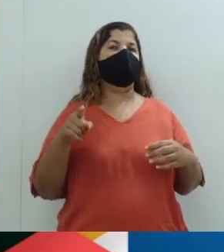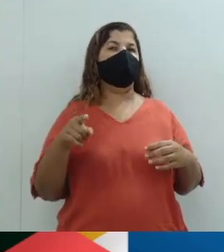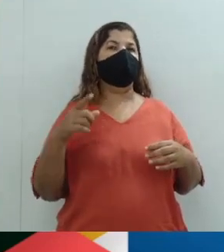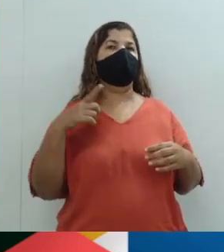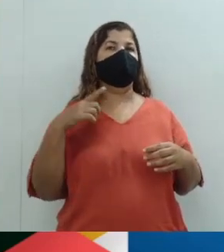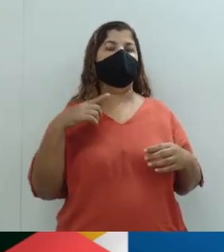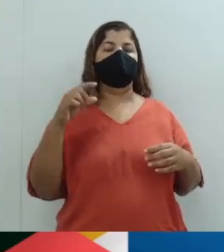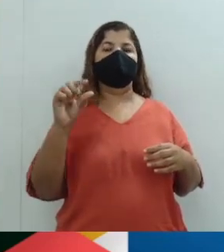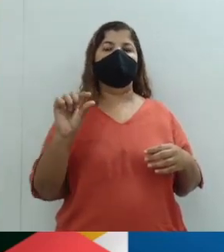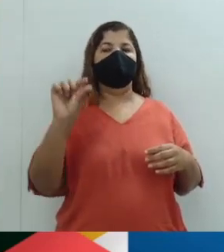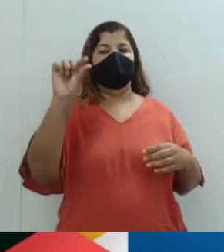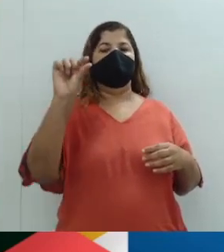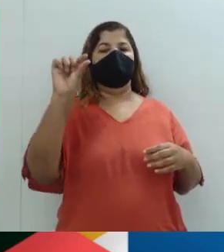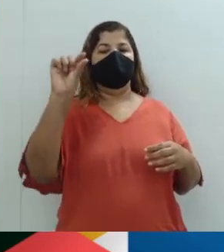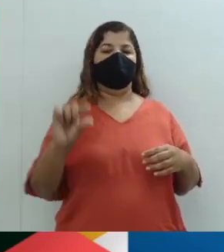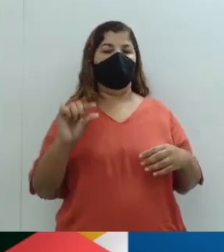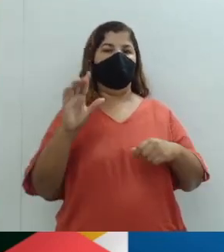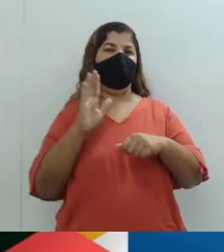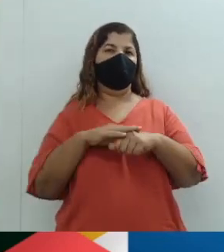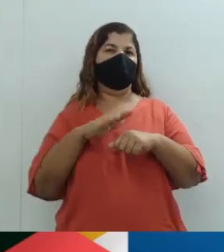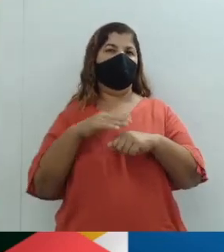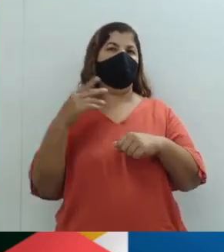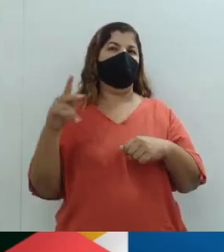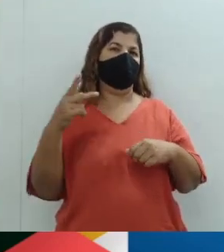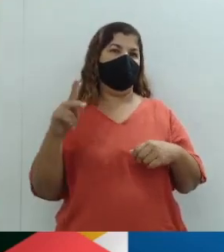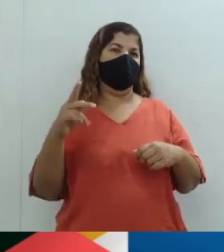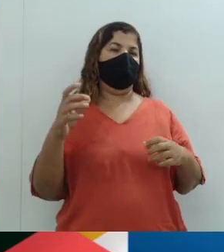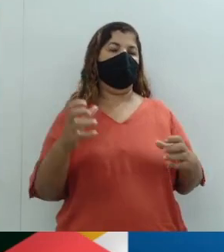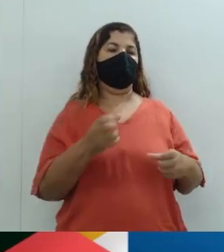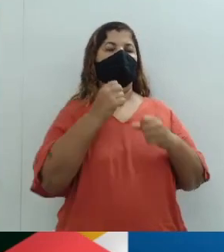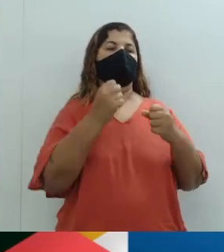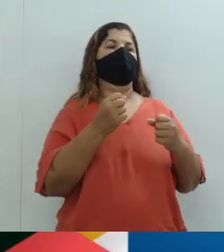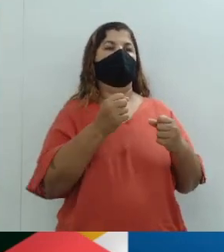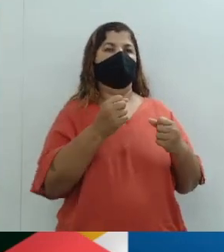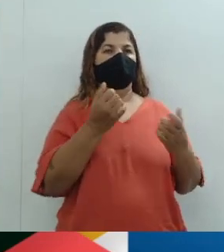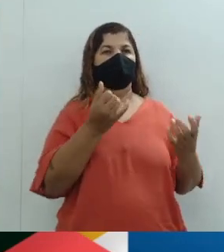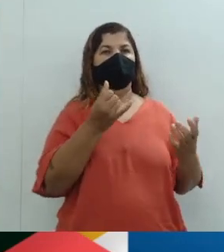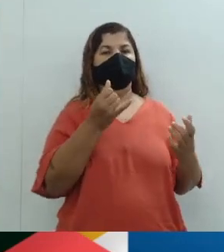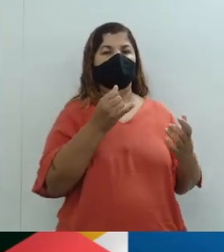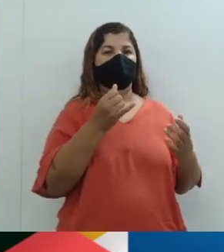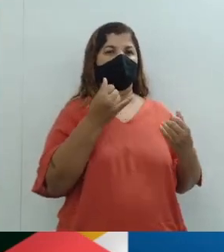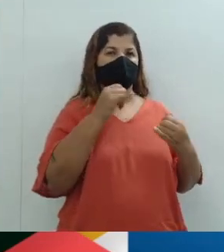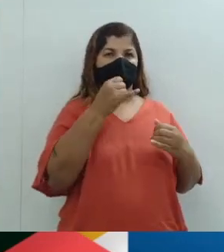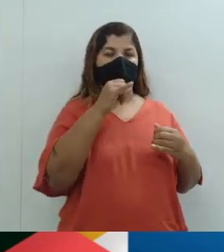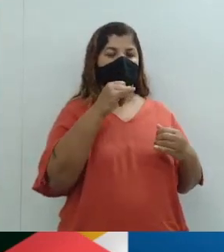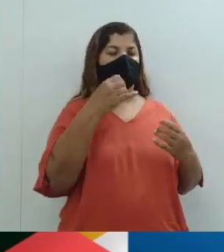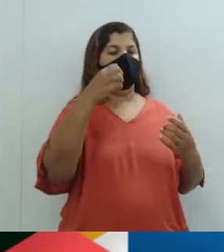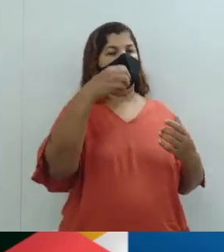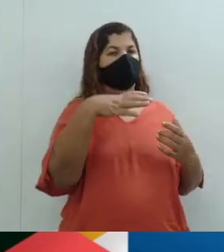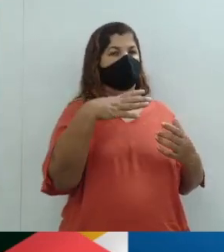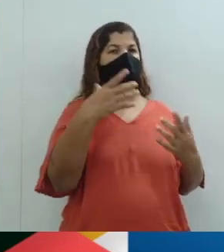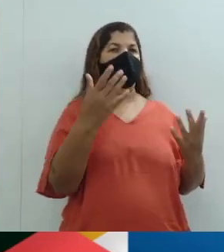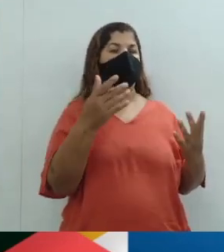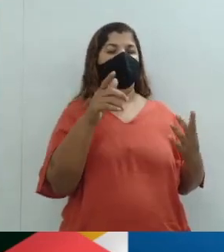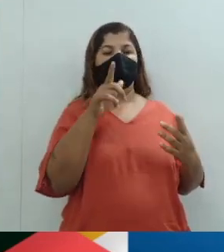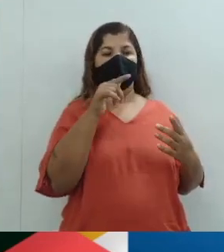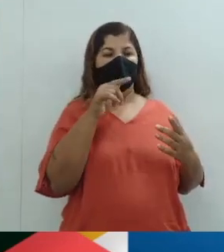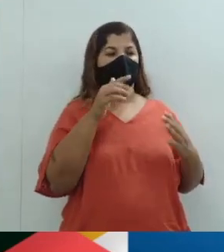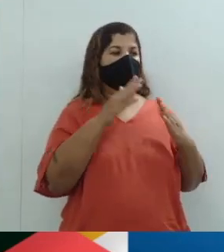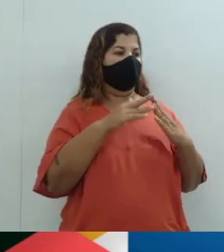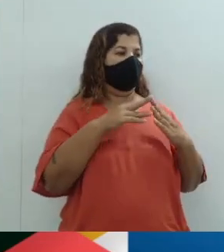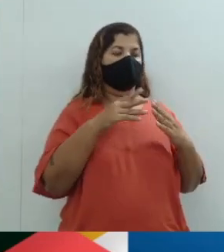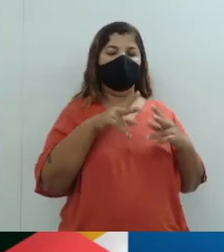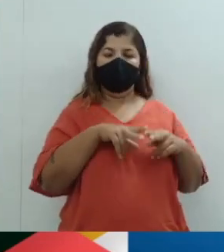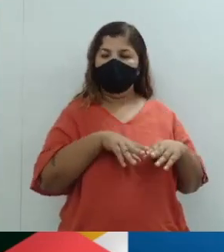para desligar e salvar o seu circuito. Então se você tem um circuito elétrico lá, na sua casa mesmo, tem um circuito elétrico das tomadas,